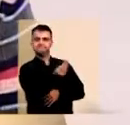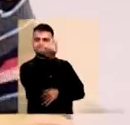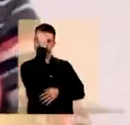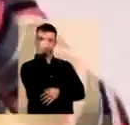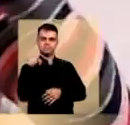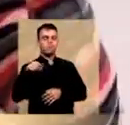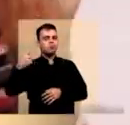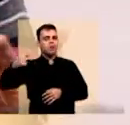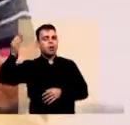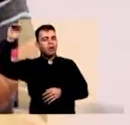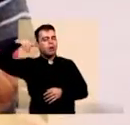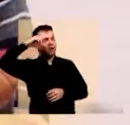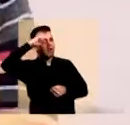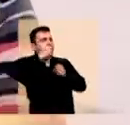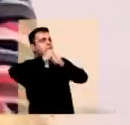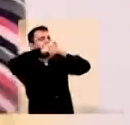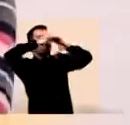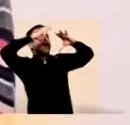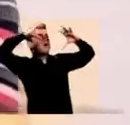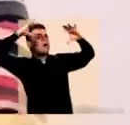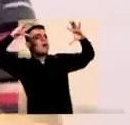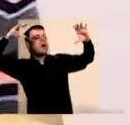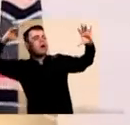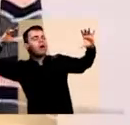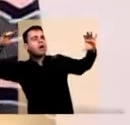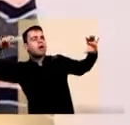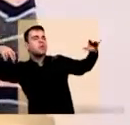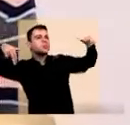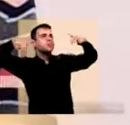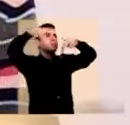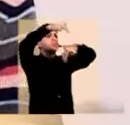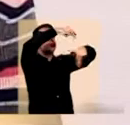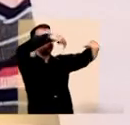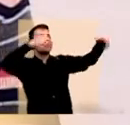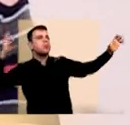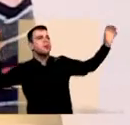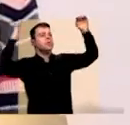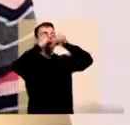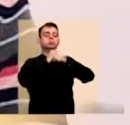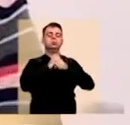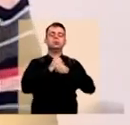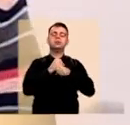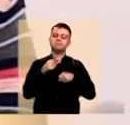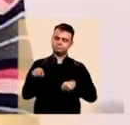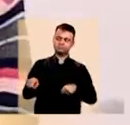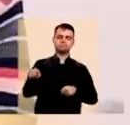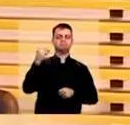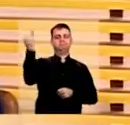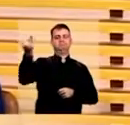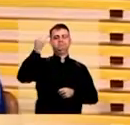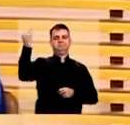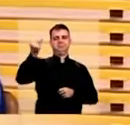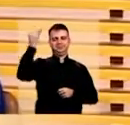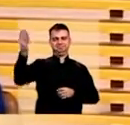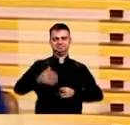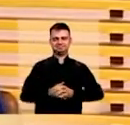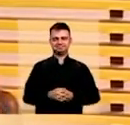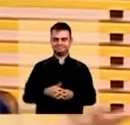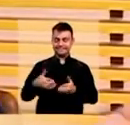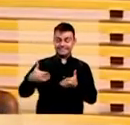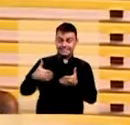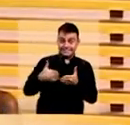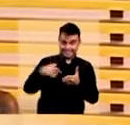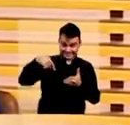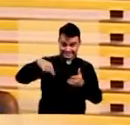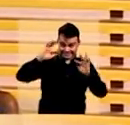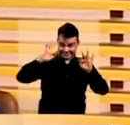Aquilo lá, ela fica imaginando. Ela mesmo constrói uma história. É verdade. Entendeu? Isso que é importante. Mas a gente já está se encaminhando